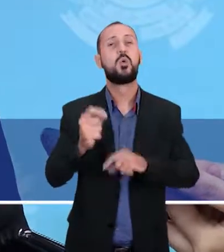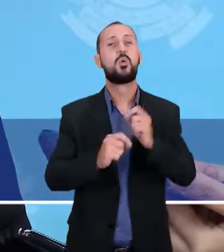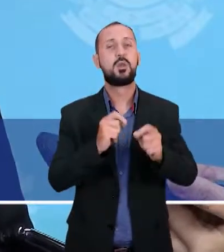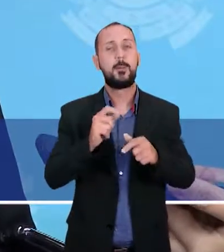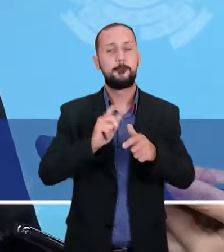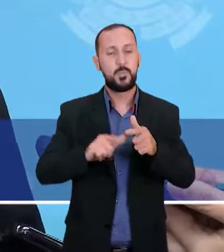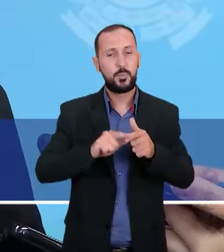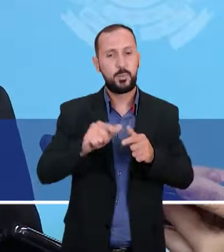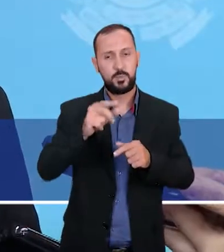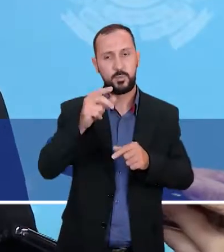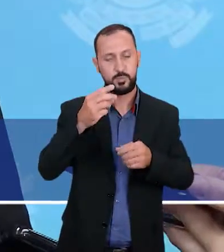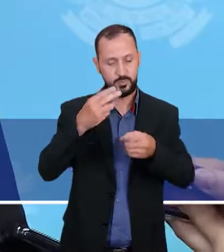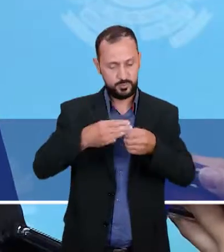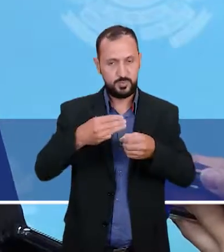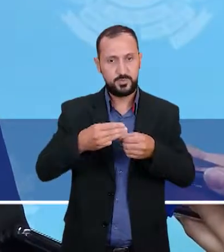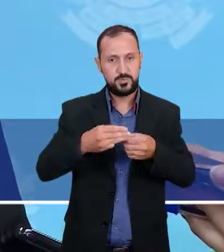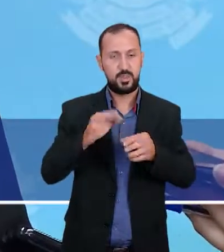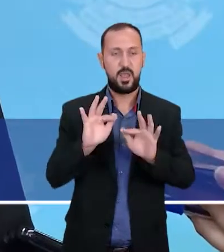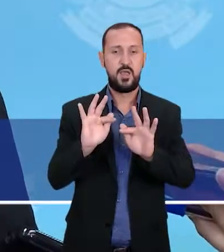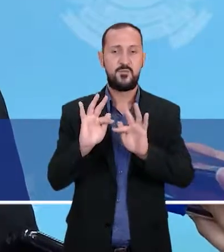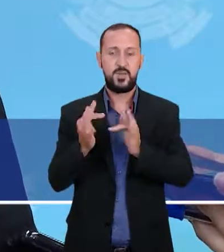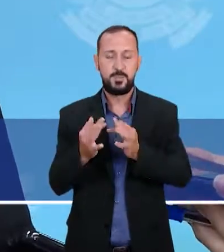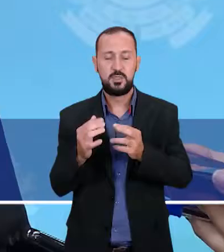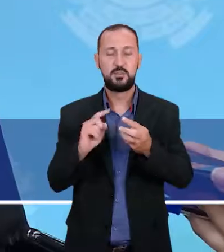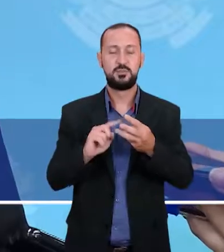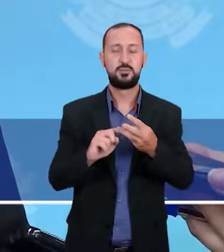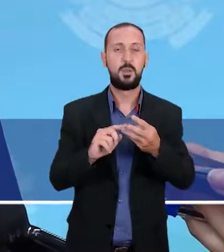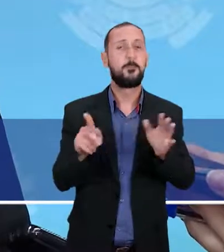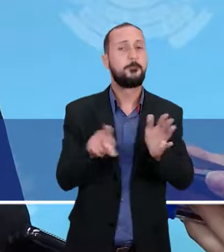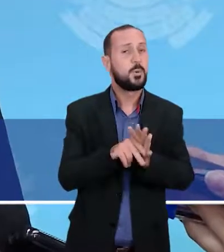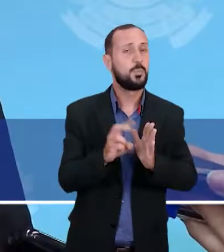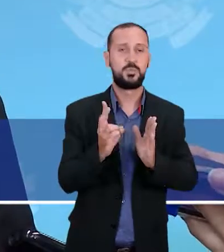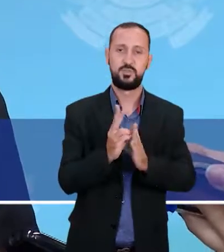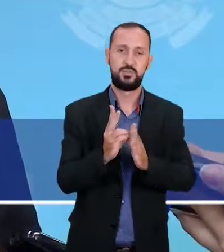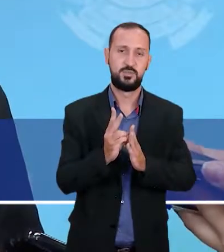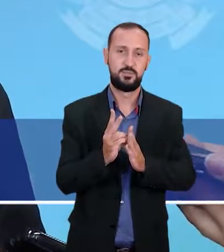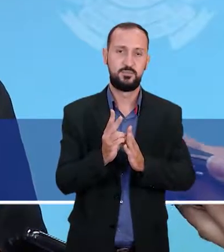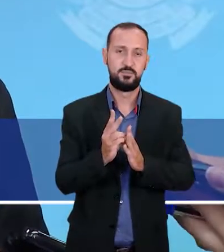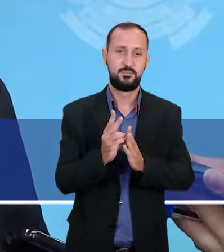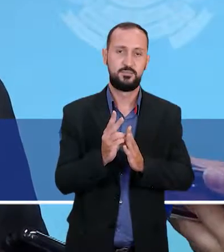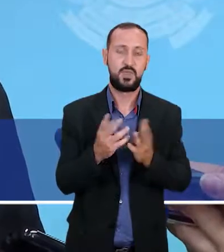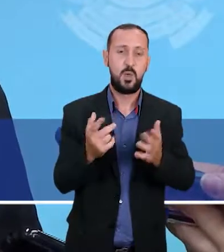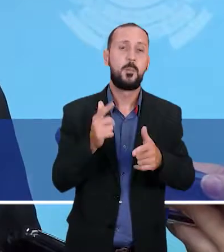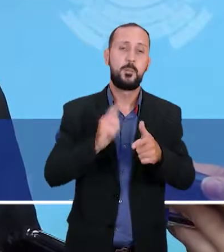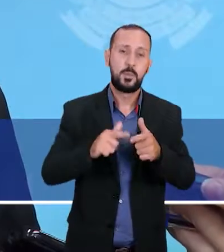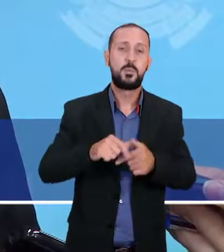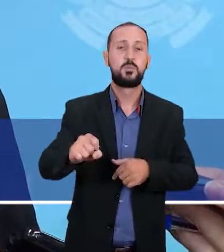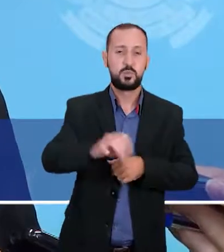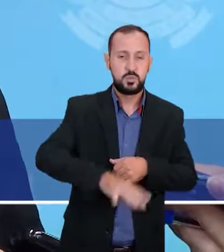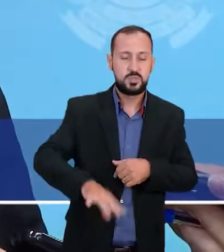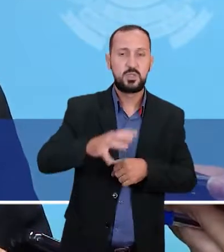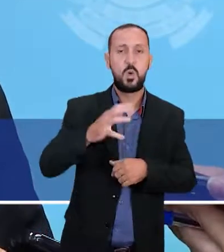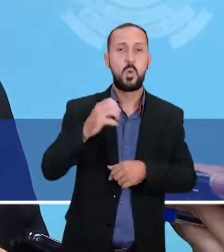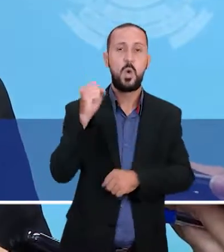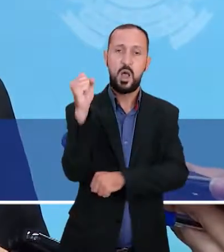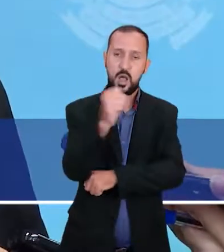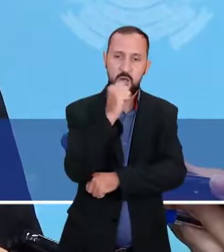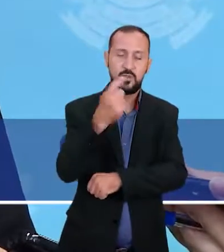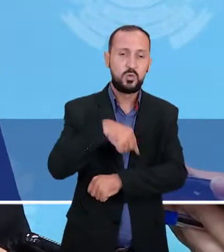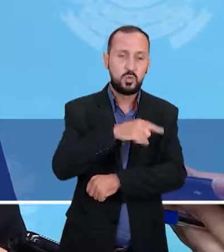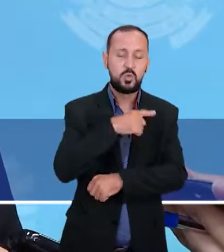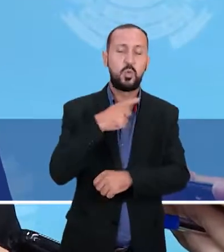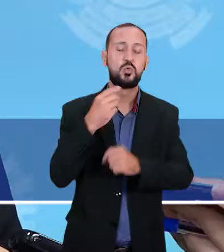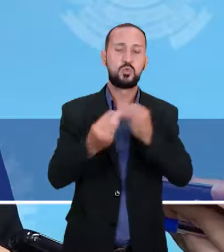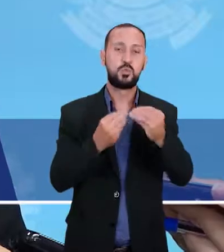traz problema aos municípios, às famílias e aos próprios indígenas. É um problema social grave que